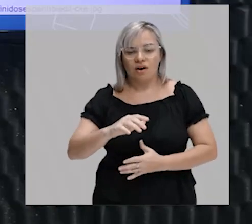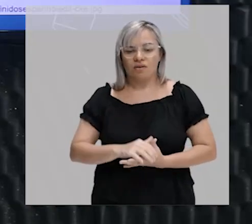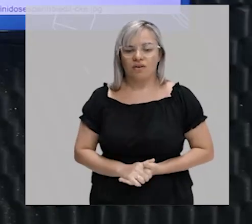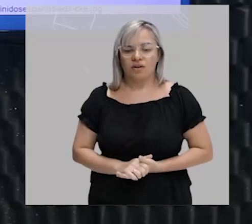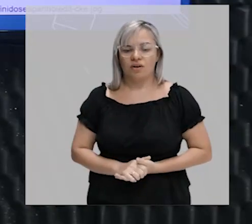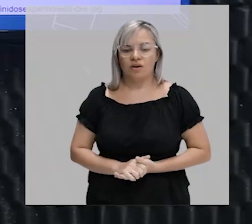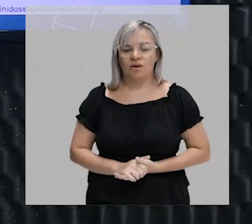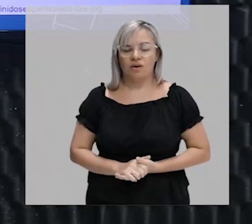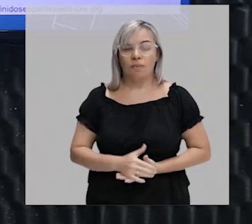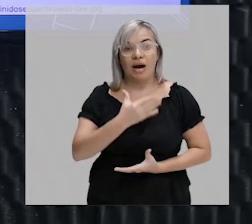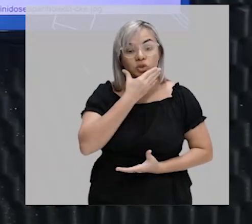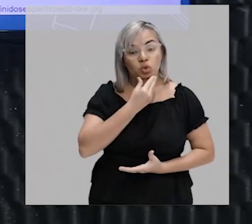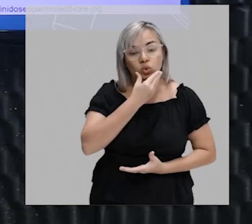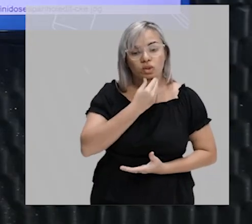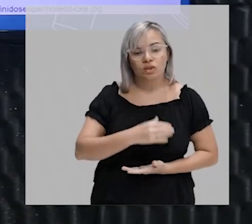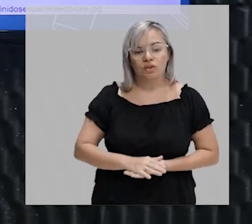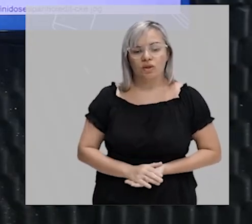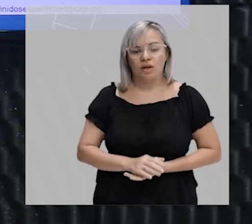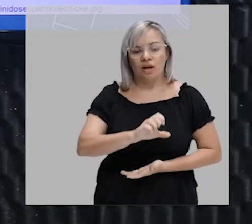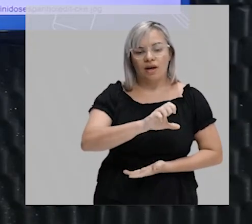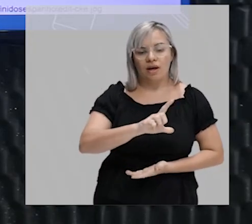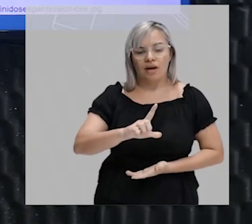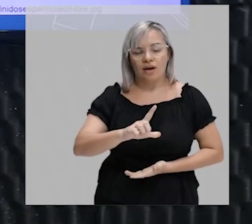o avião,